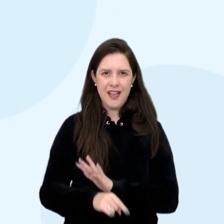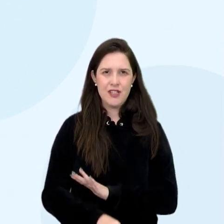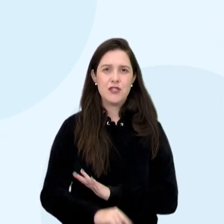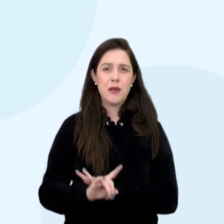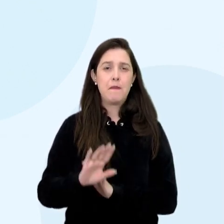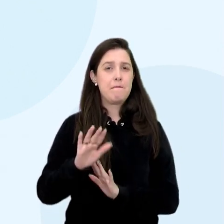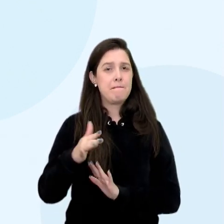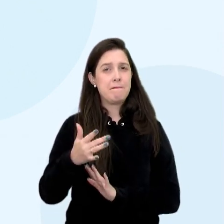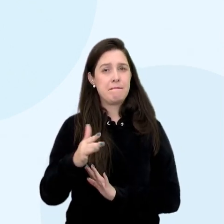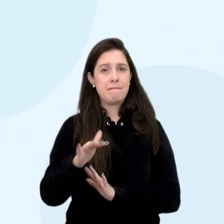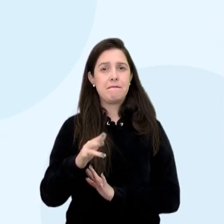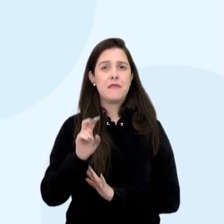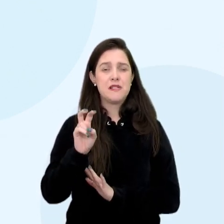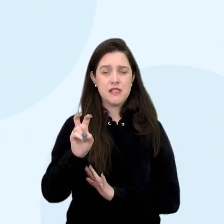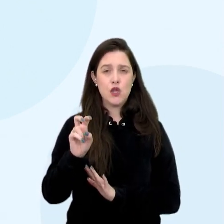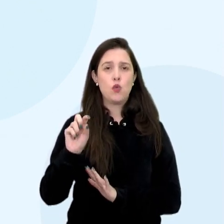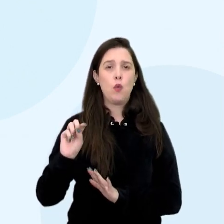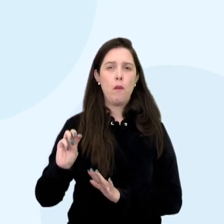vai mais ou menos de